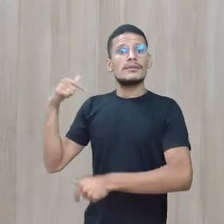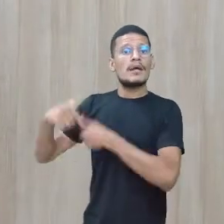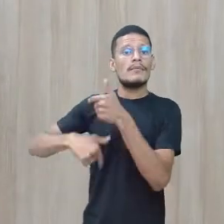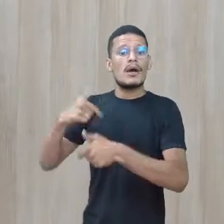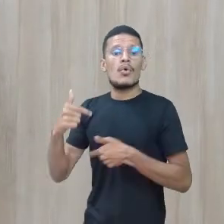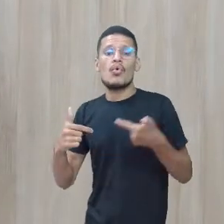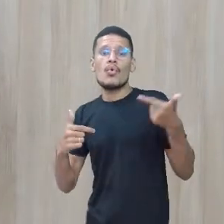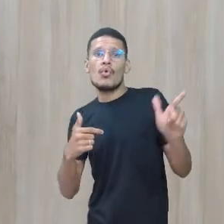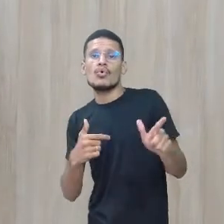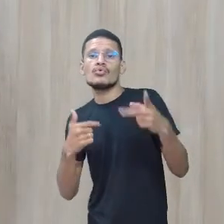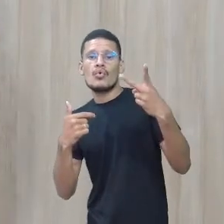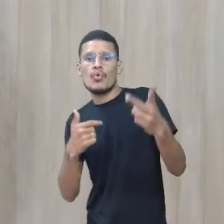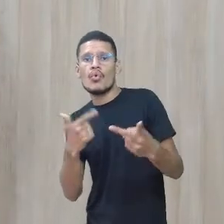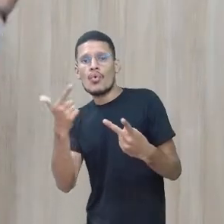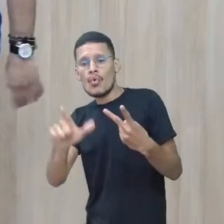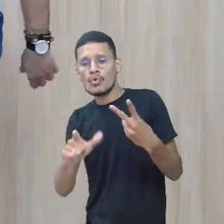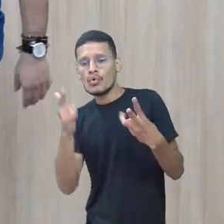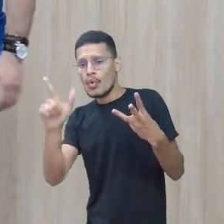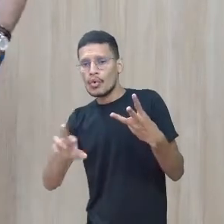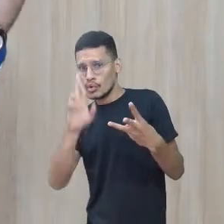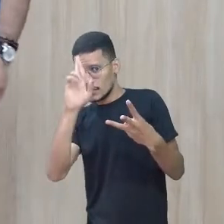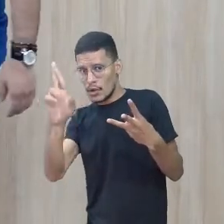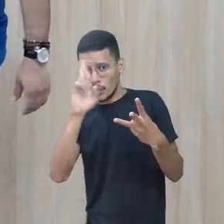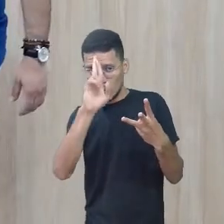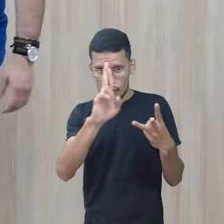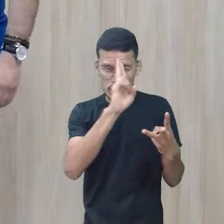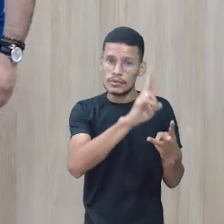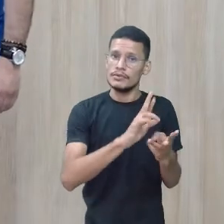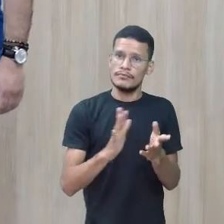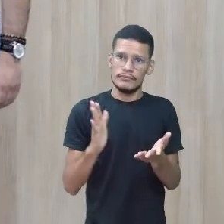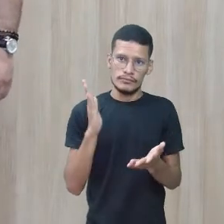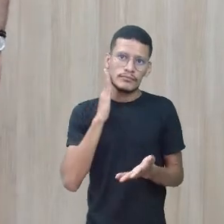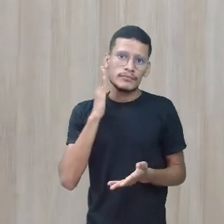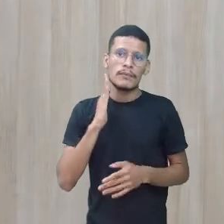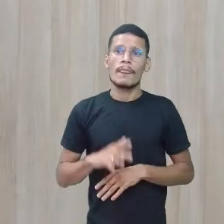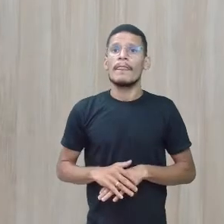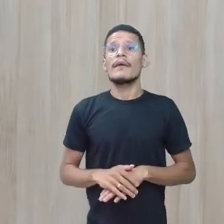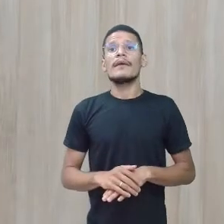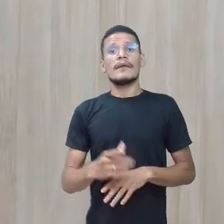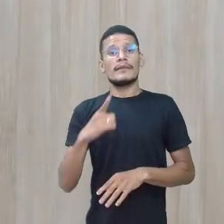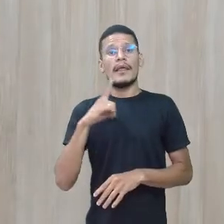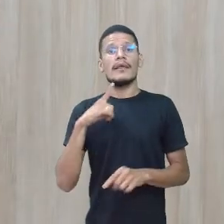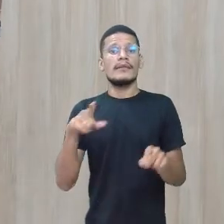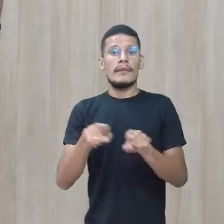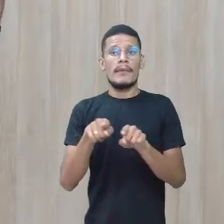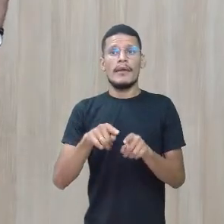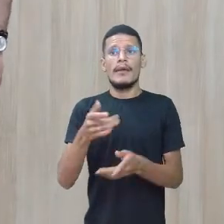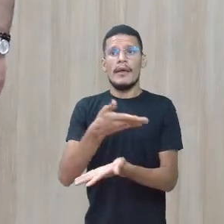de um senhor, né, ao mesmo tempo, ok? Então vejam, a relação